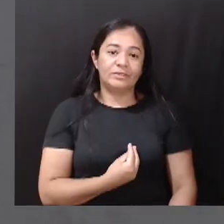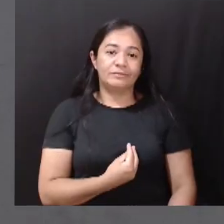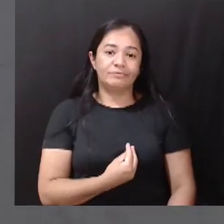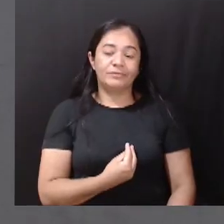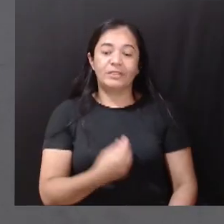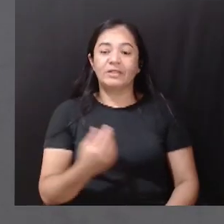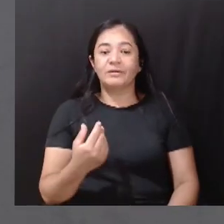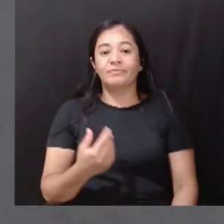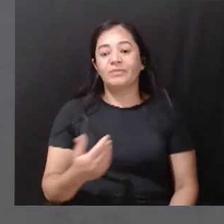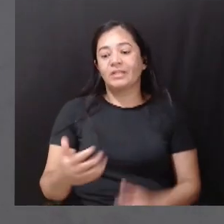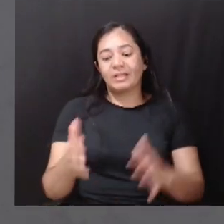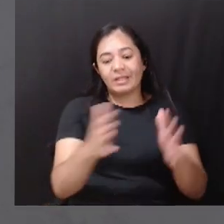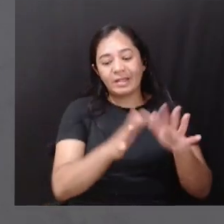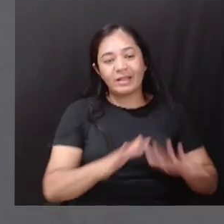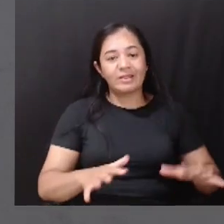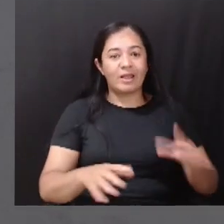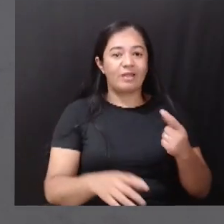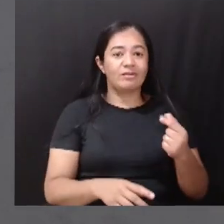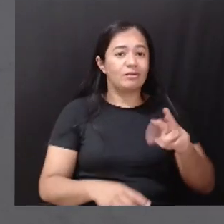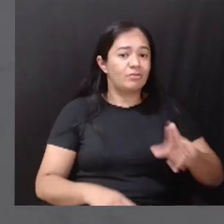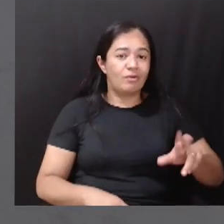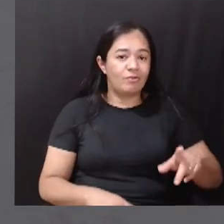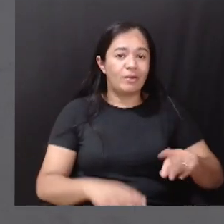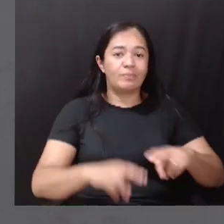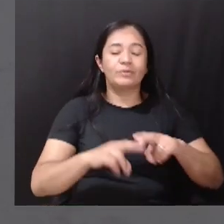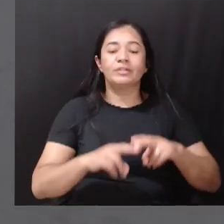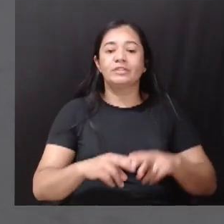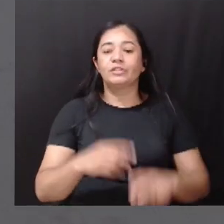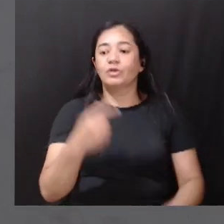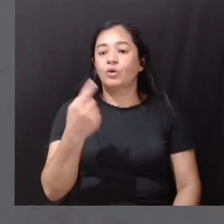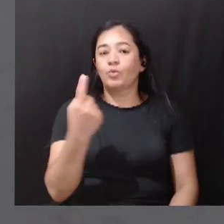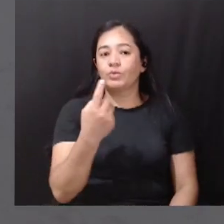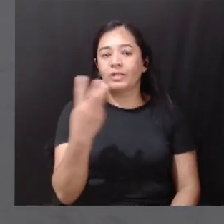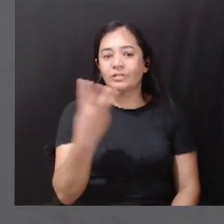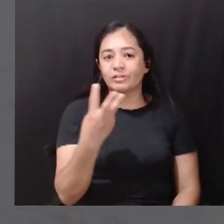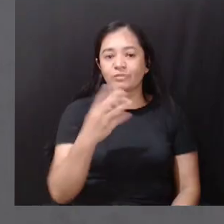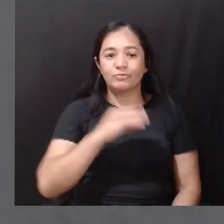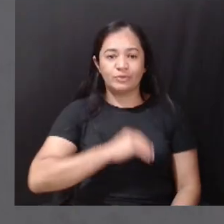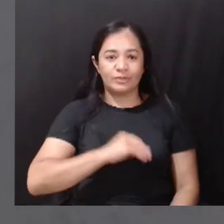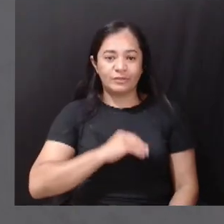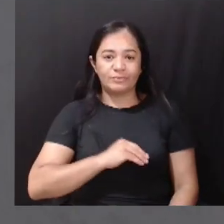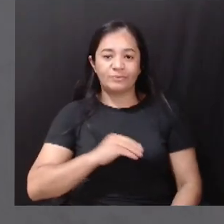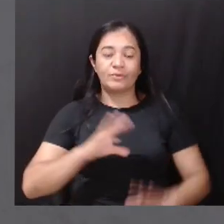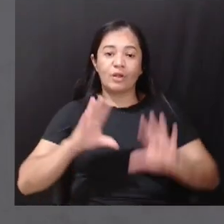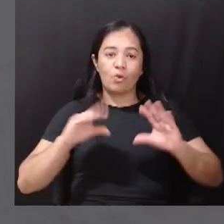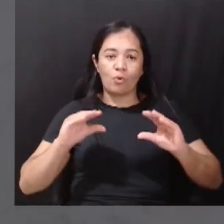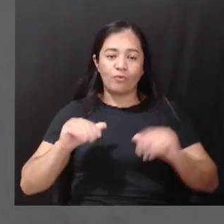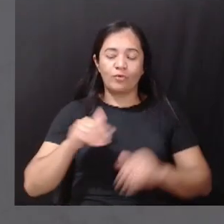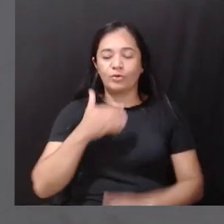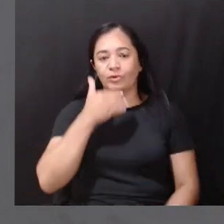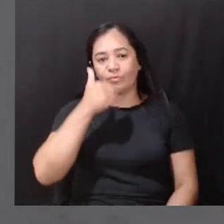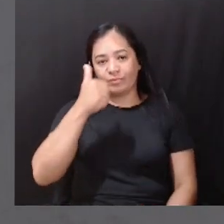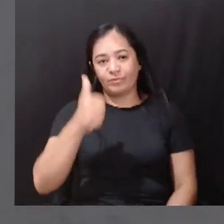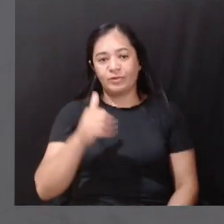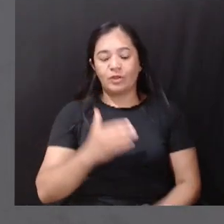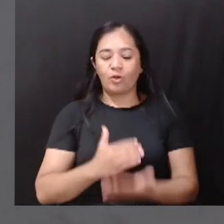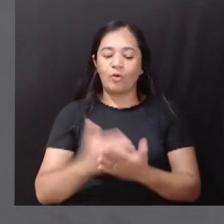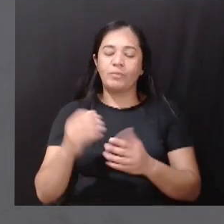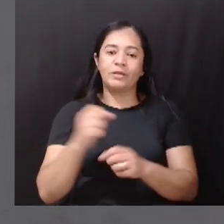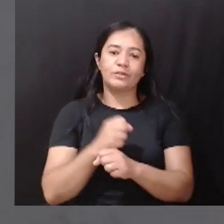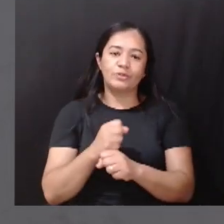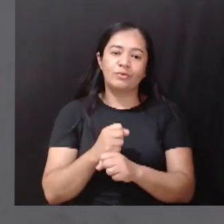parte financeira. Então, o 13º traz essa segurança, traz essa comodidade para que você comece o ano bem